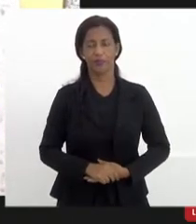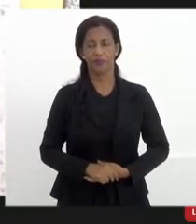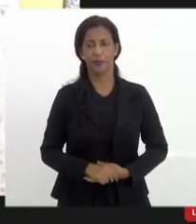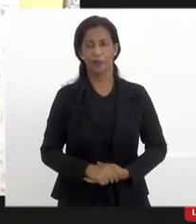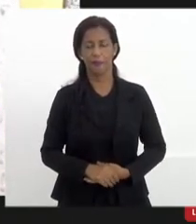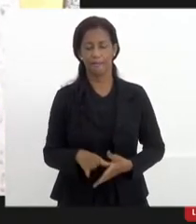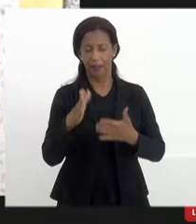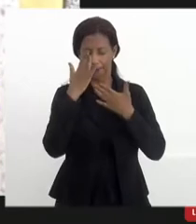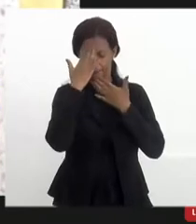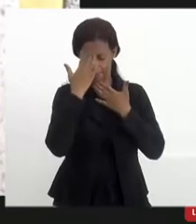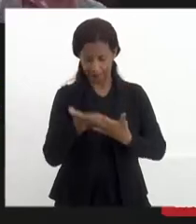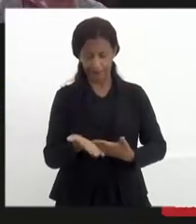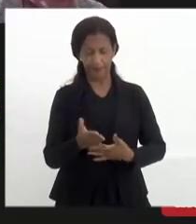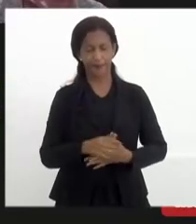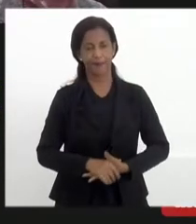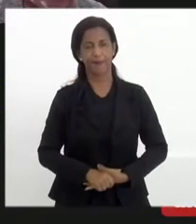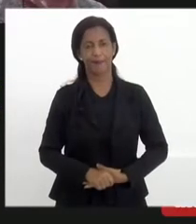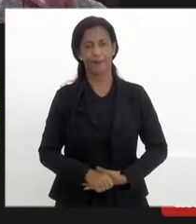Obrigado.